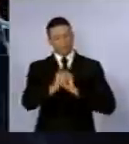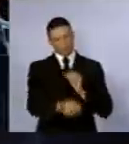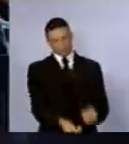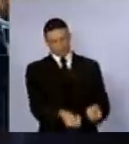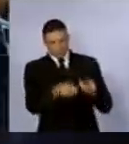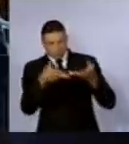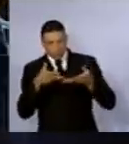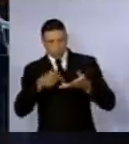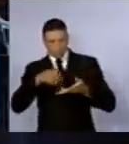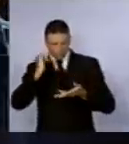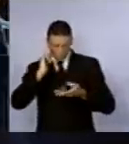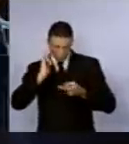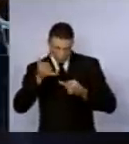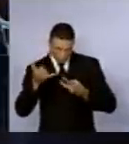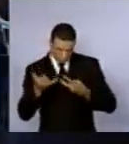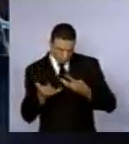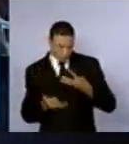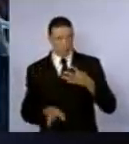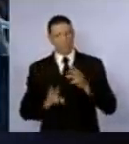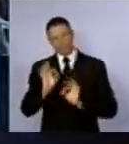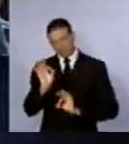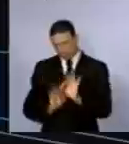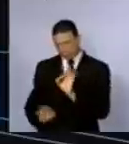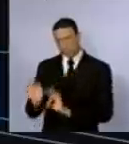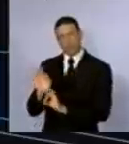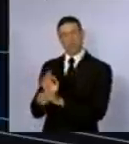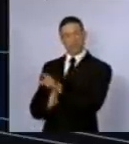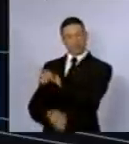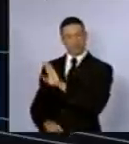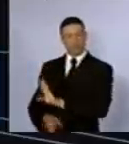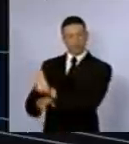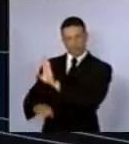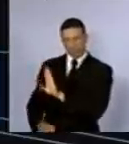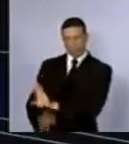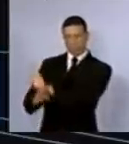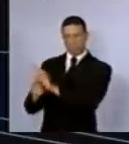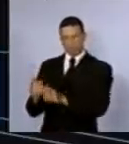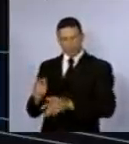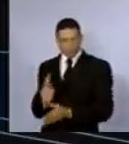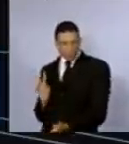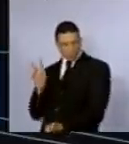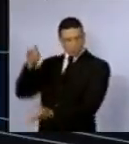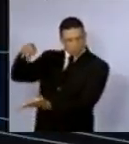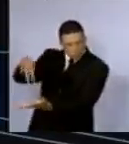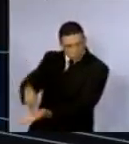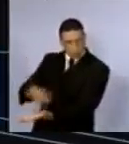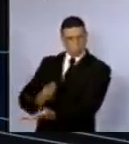informações para que a gente pudesse efetivamente defender e participar da,